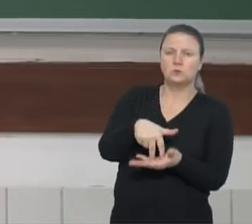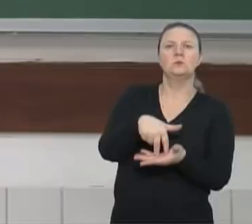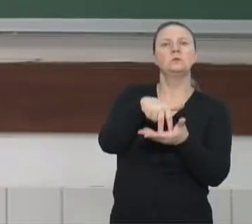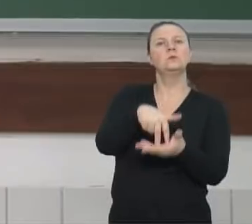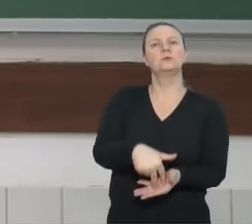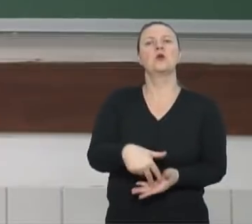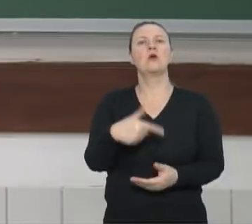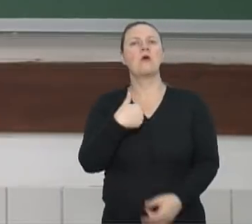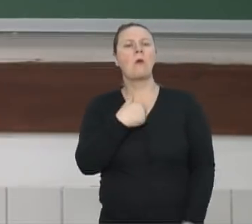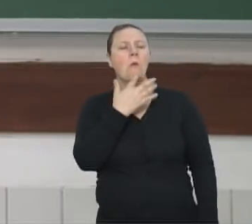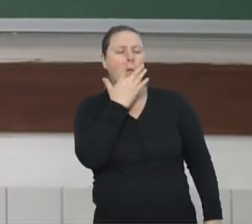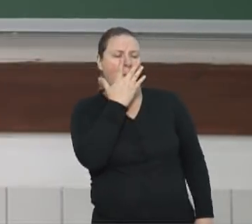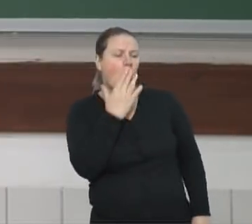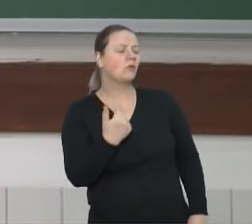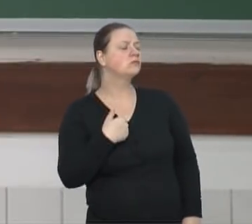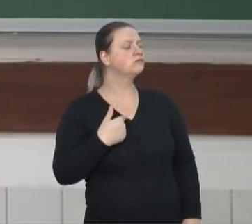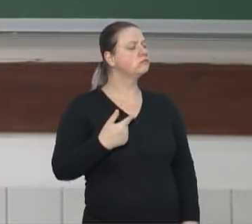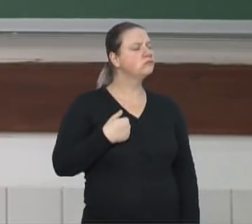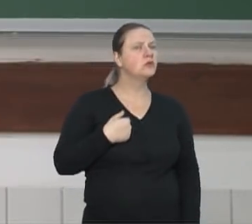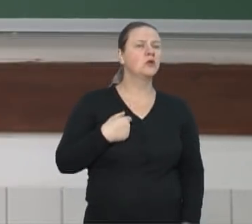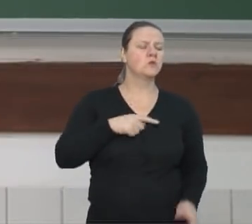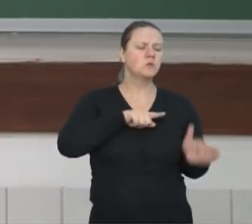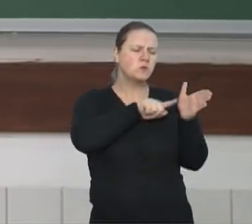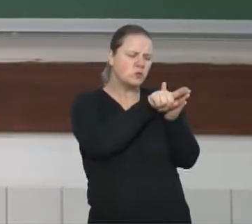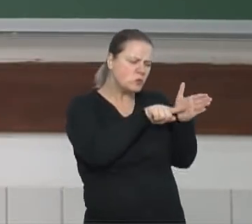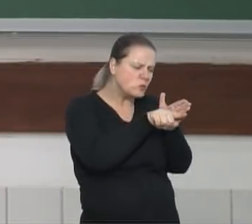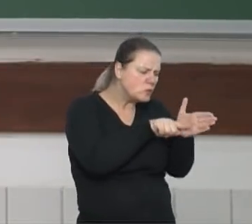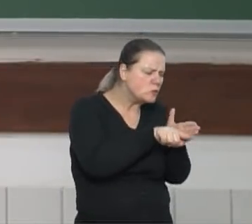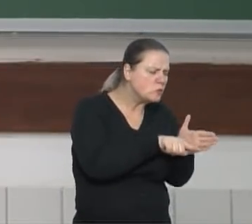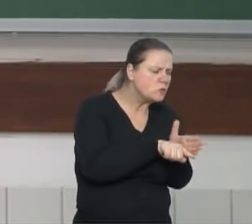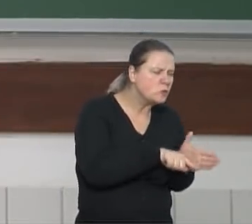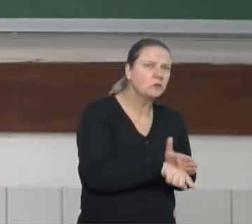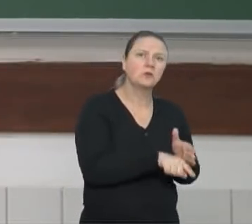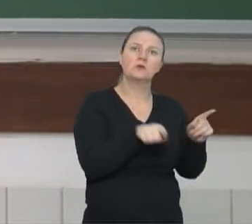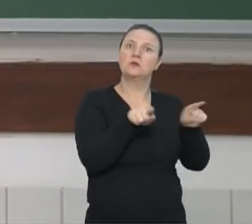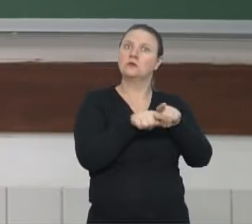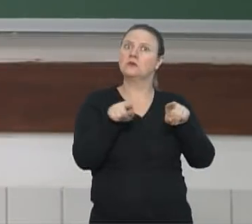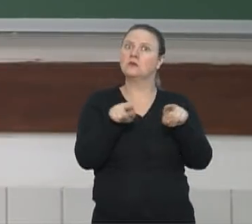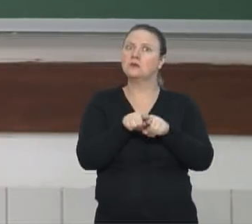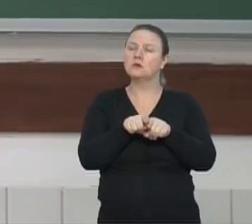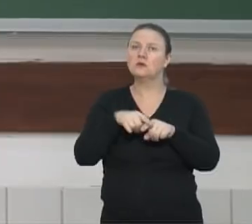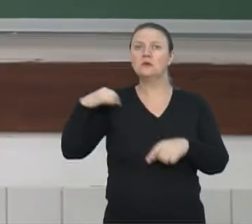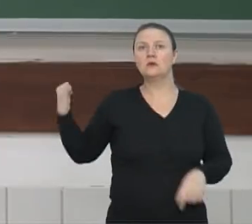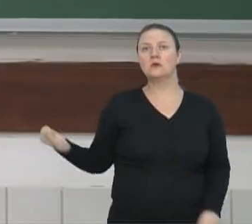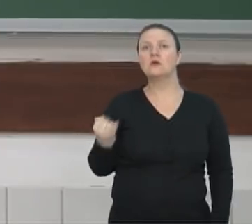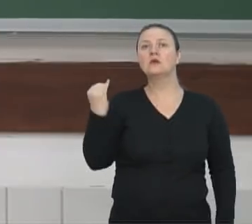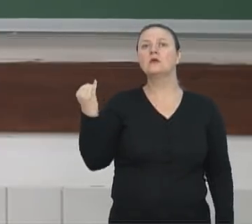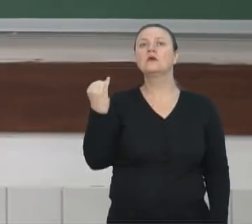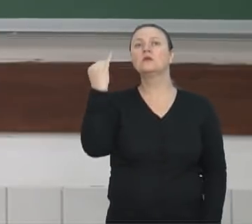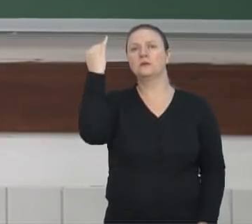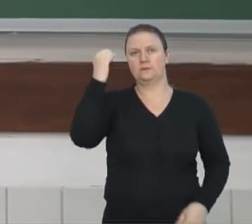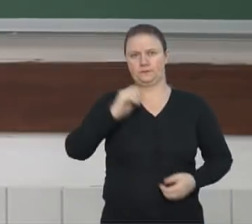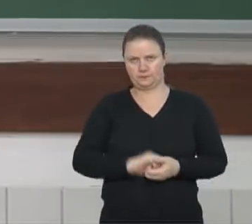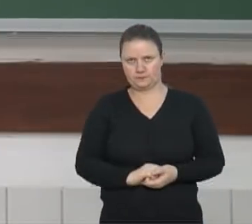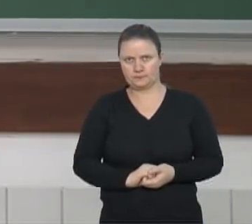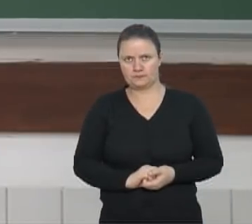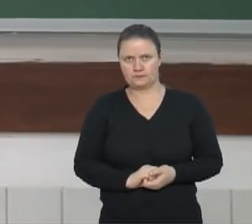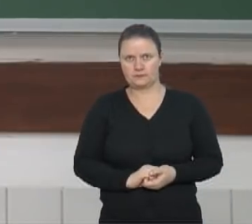o que eu acho, isso, aquilo, pesquisado, colocando vários pontos.